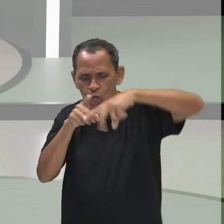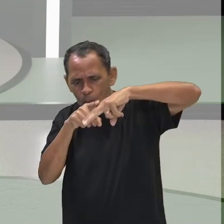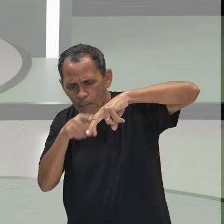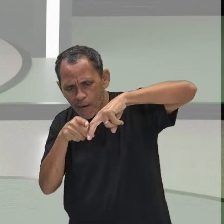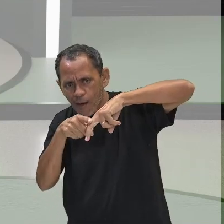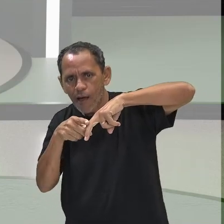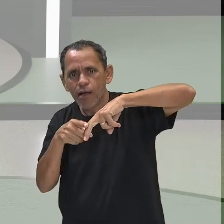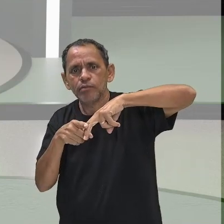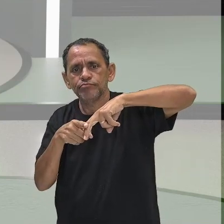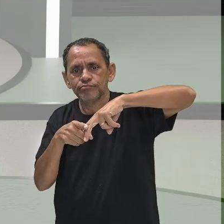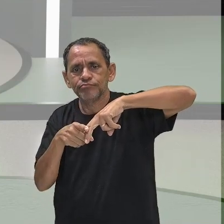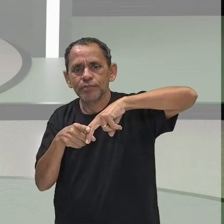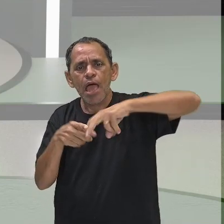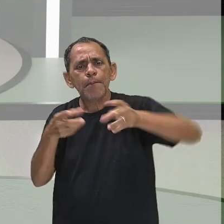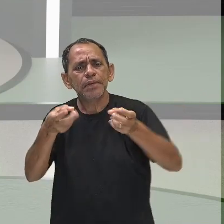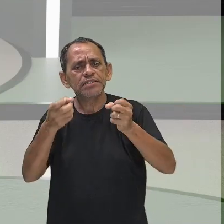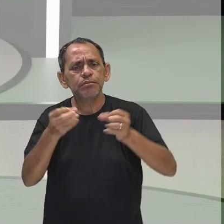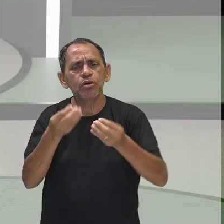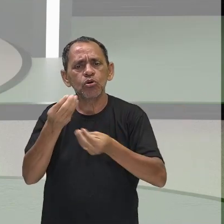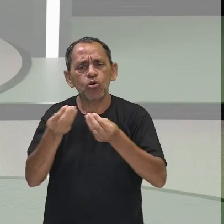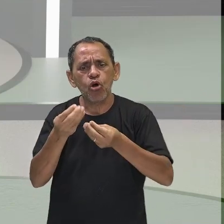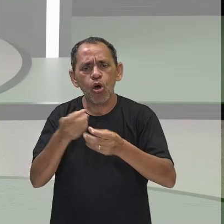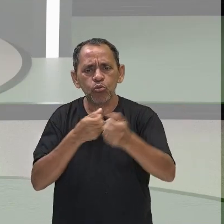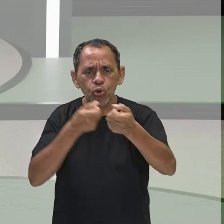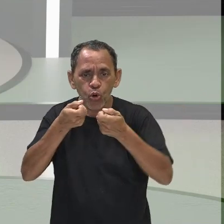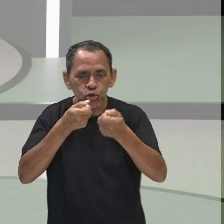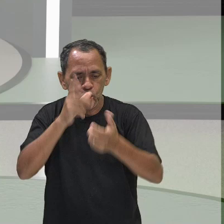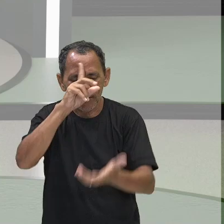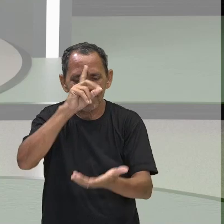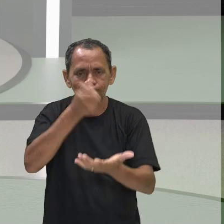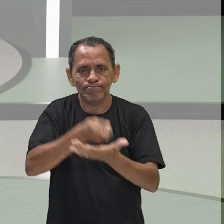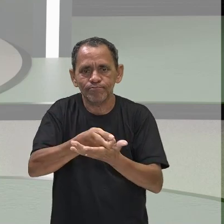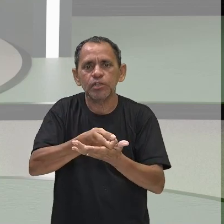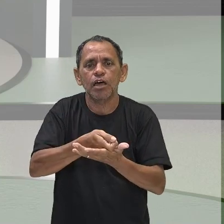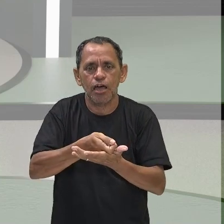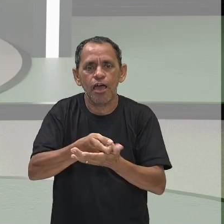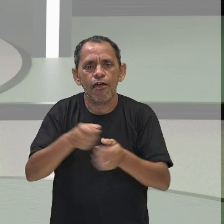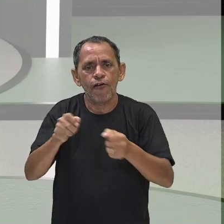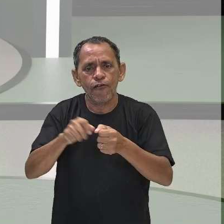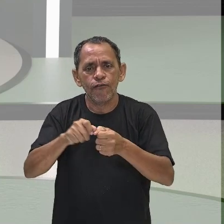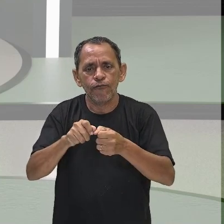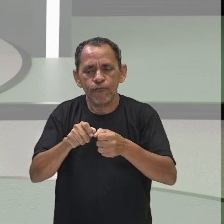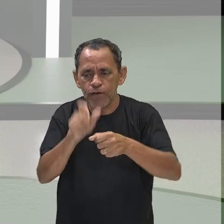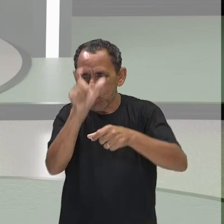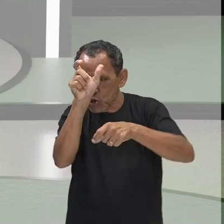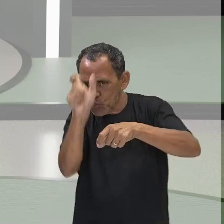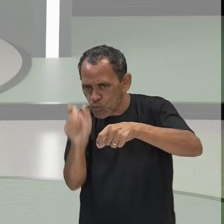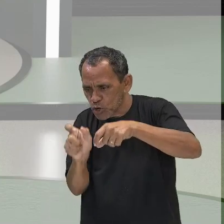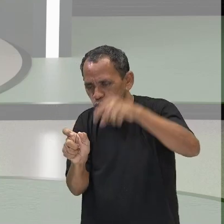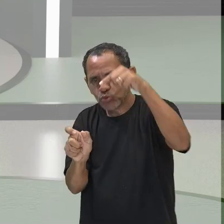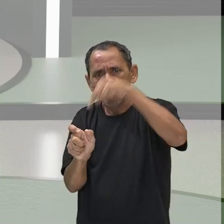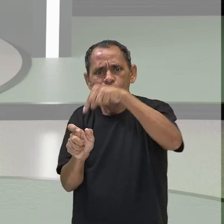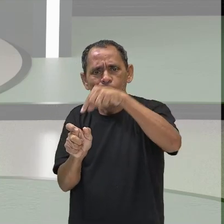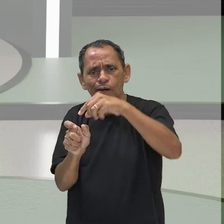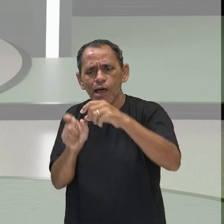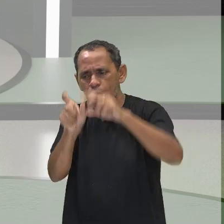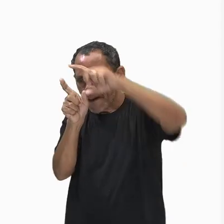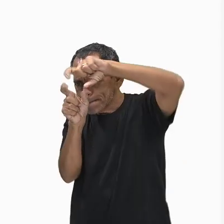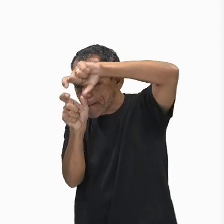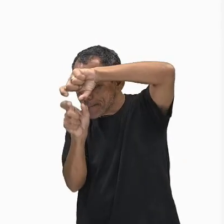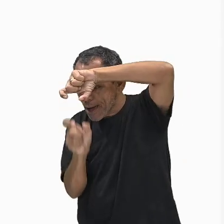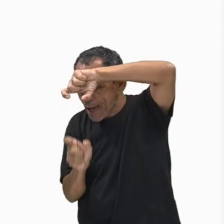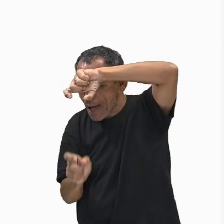ó, esse comando está lá sendo realizado na medula espinal, tá bom? Então vamos ver agora sobre